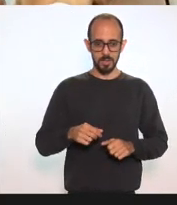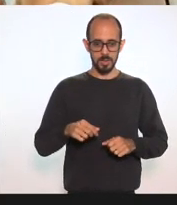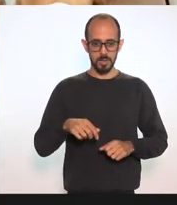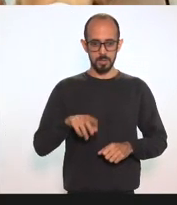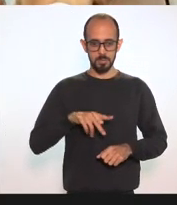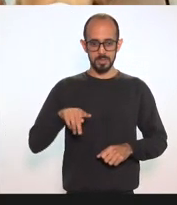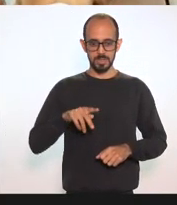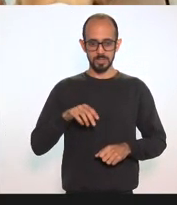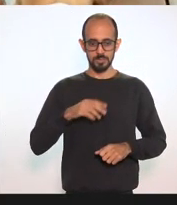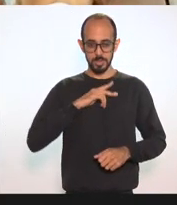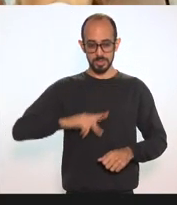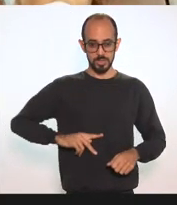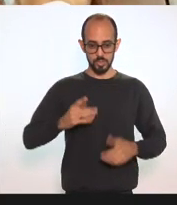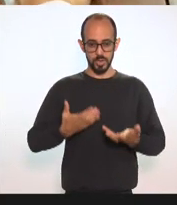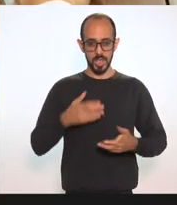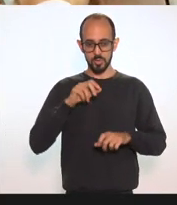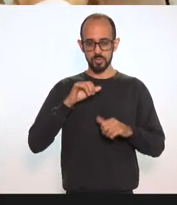Zeidan.